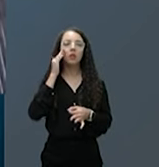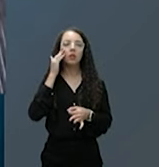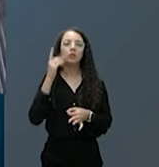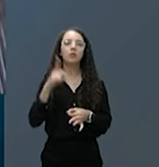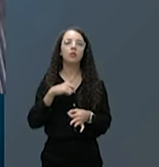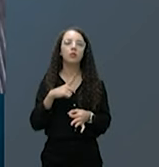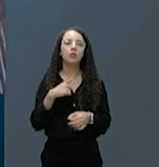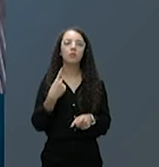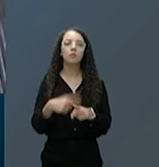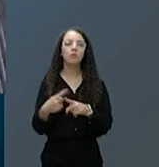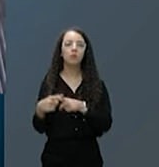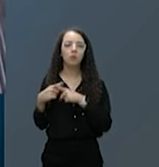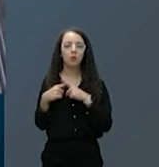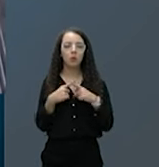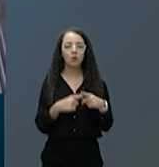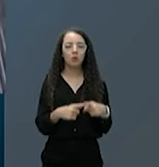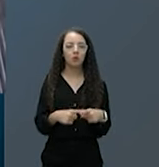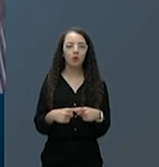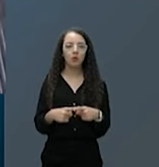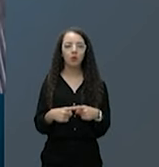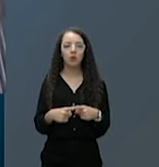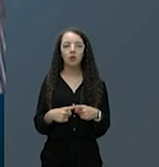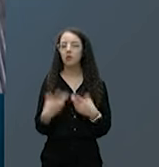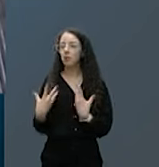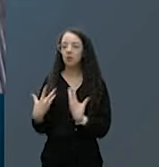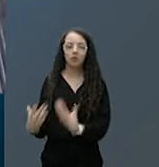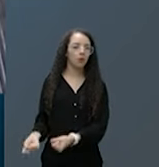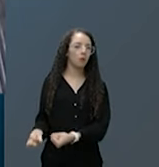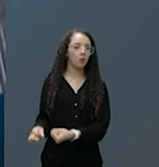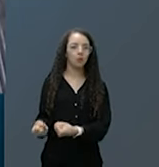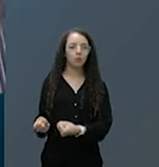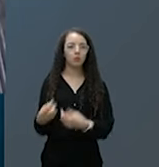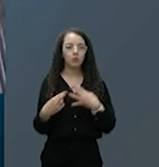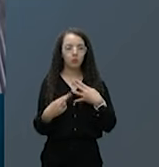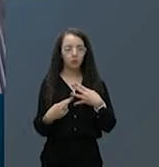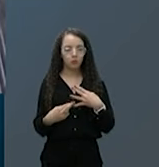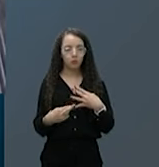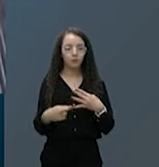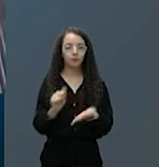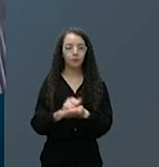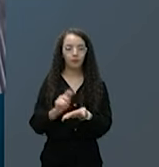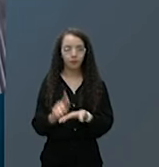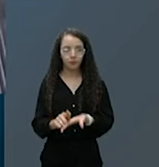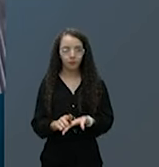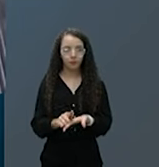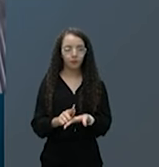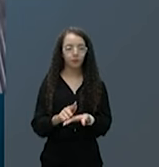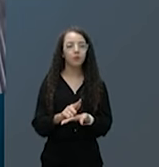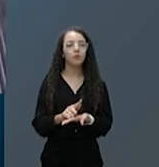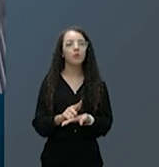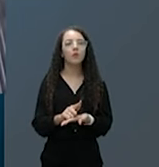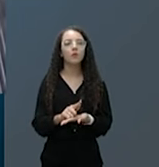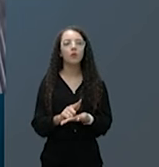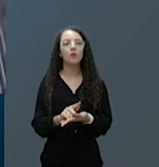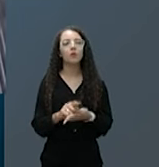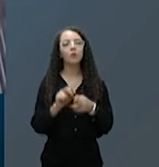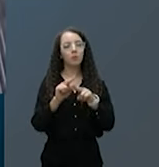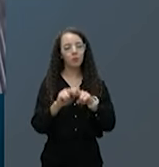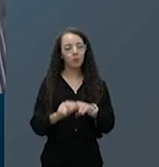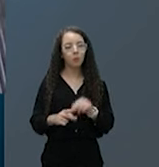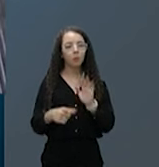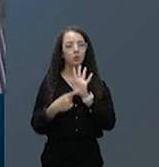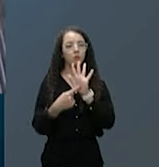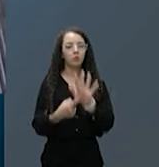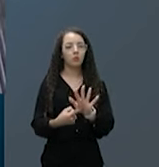razões pelas quais foi negado o provimento ao recurso, ao agravo interno, valendo destacar o seguinte certo, e